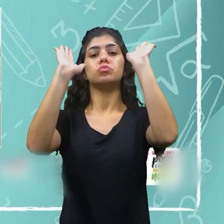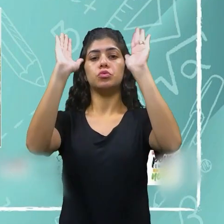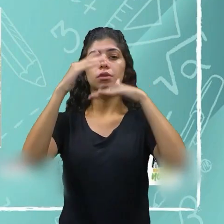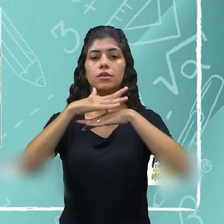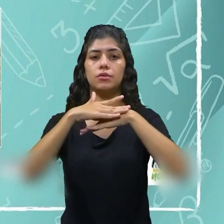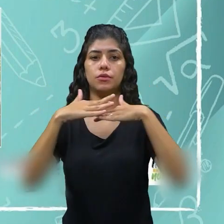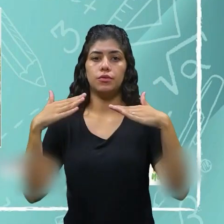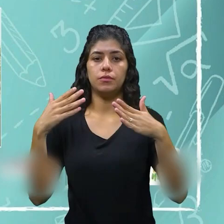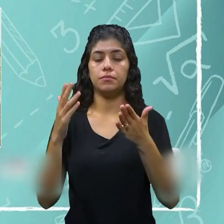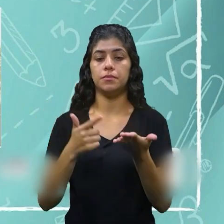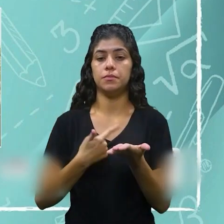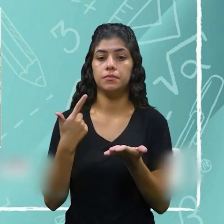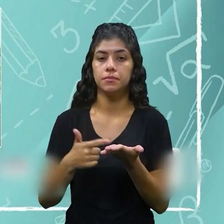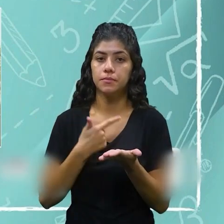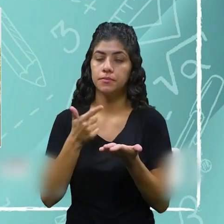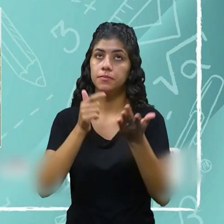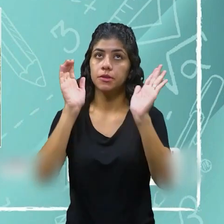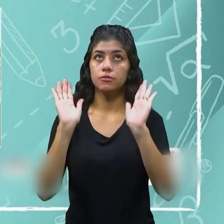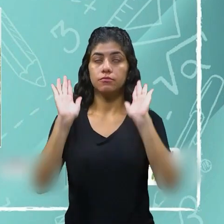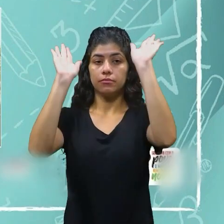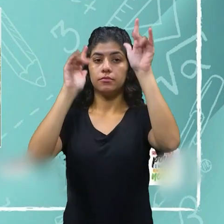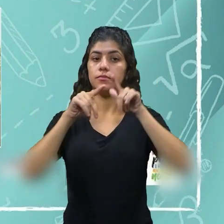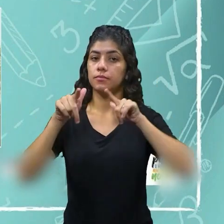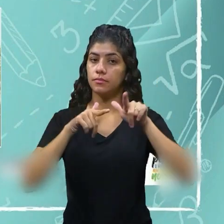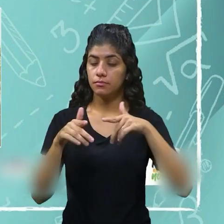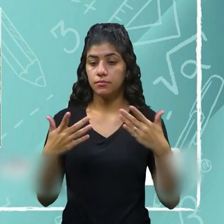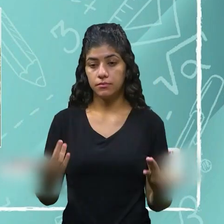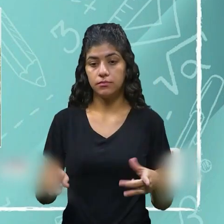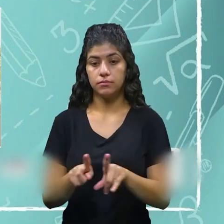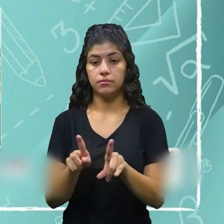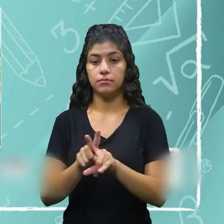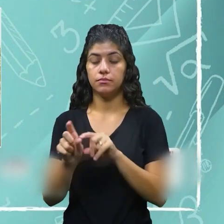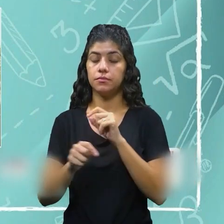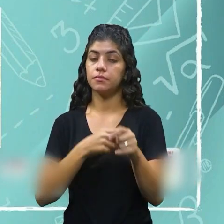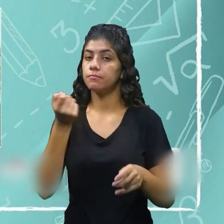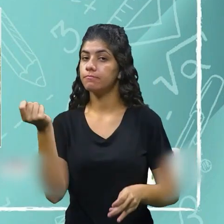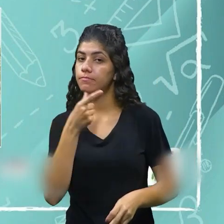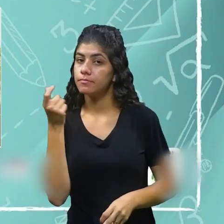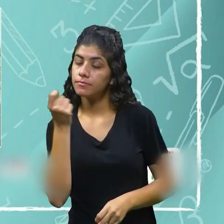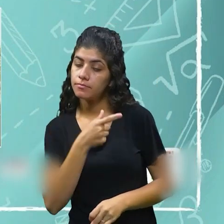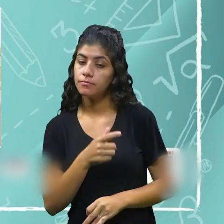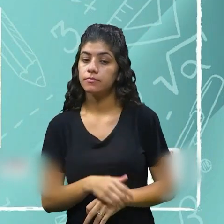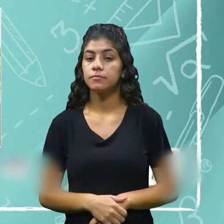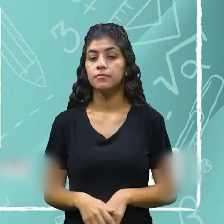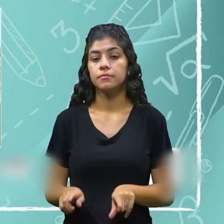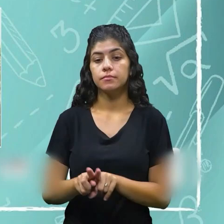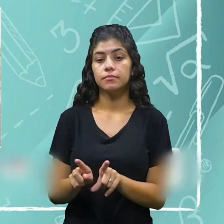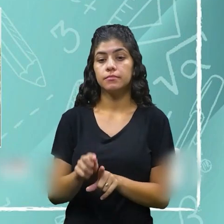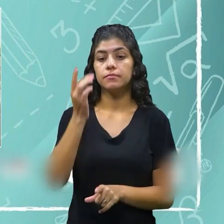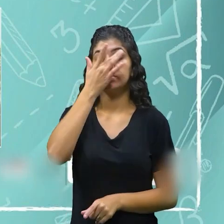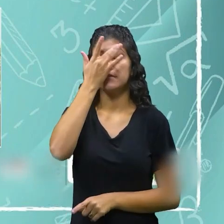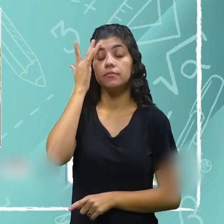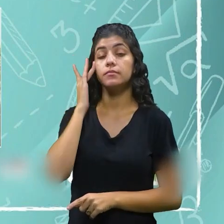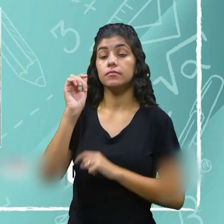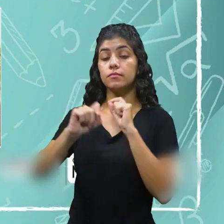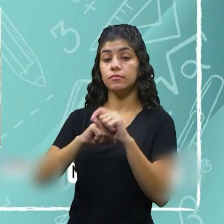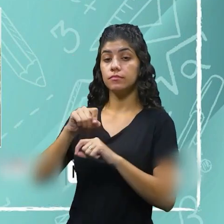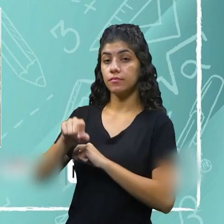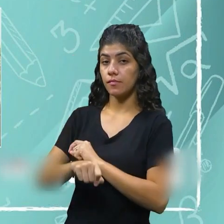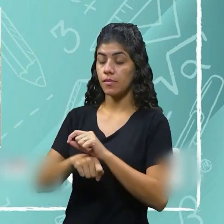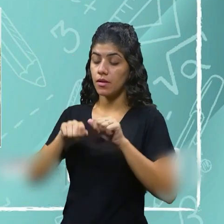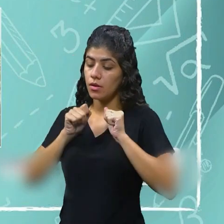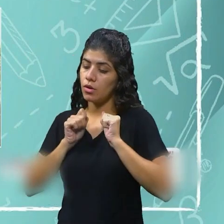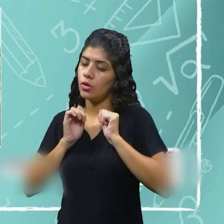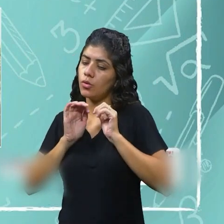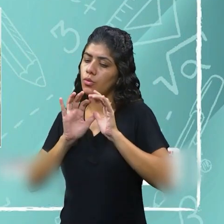vários livros, então esse animal está exercendo um trabalho, né? Ainda que seja uma piadinha, uma brincadeira. E aqui você tem também a ajuda de várias